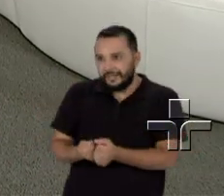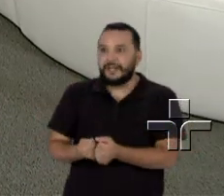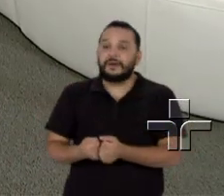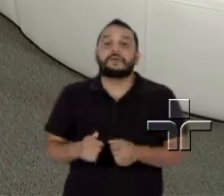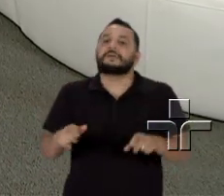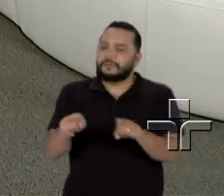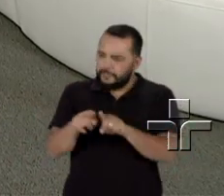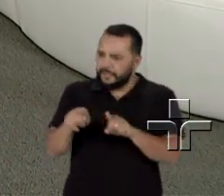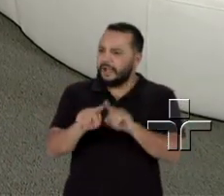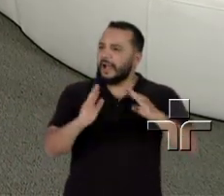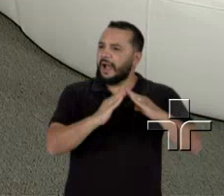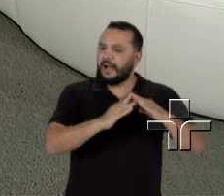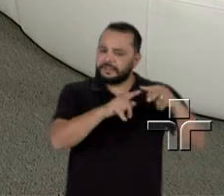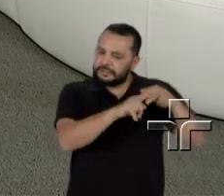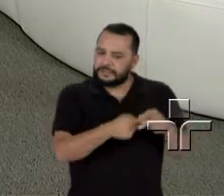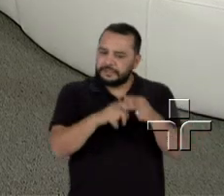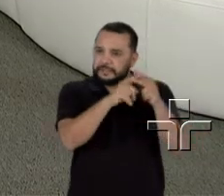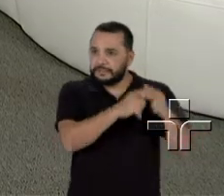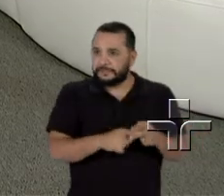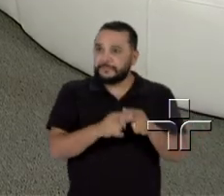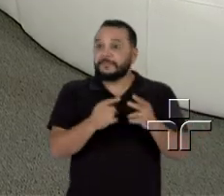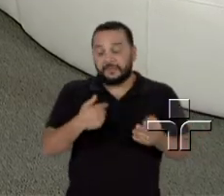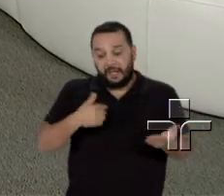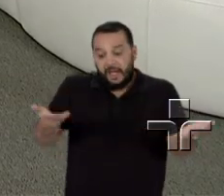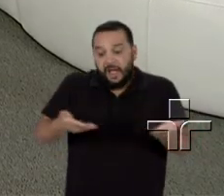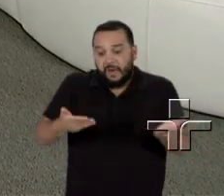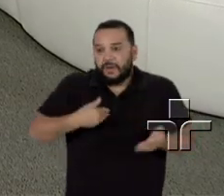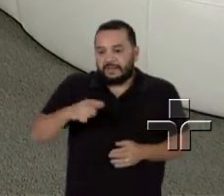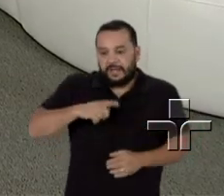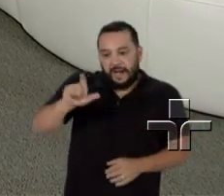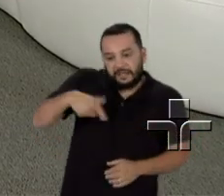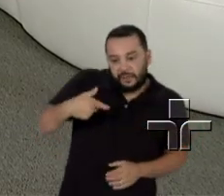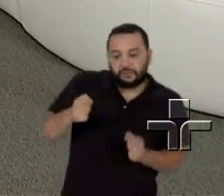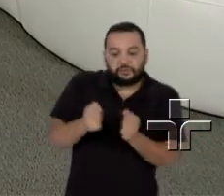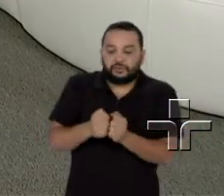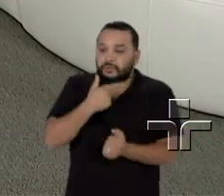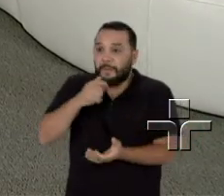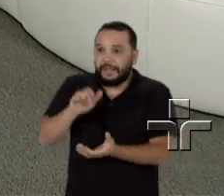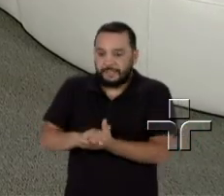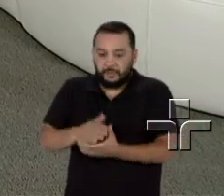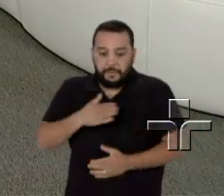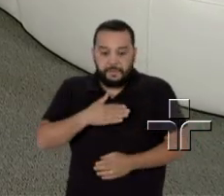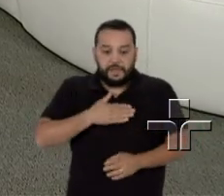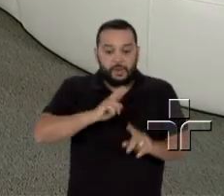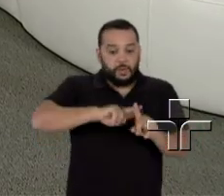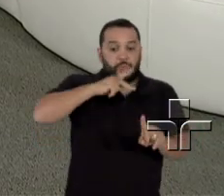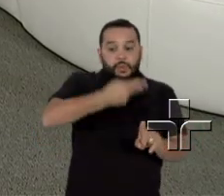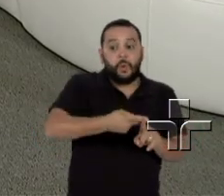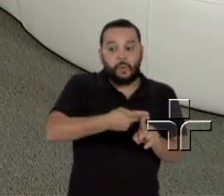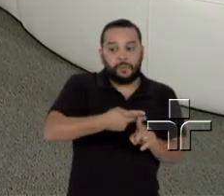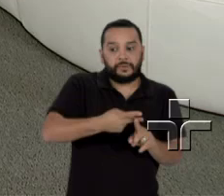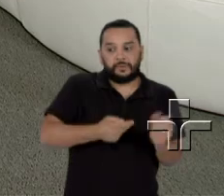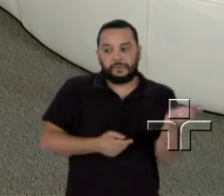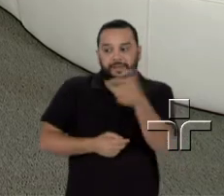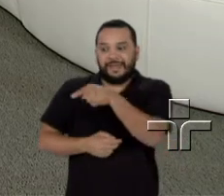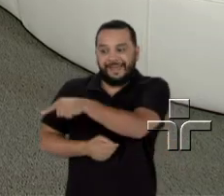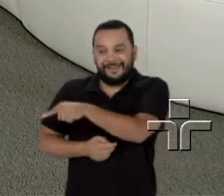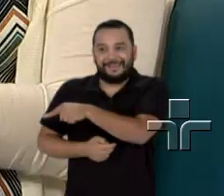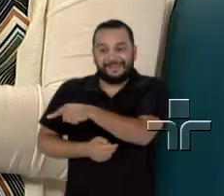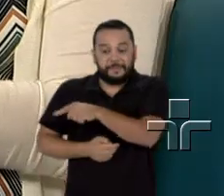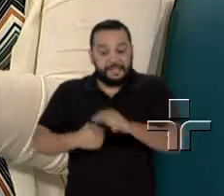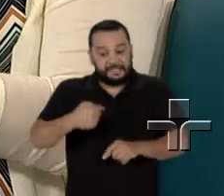da casa né agora que a minha conta conjunta gente tem o cartão de crédito o meu é o dobro do gasto o dobro dele mas assim